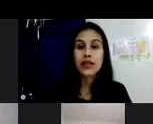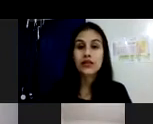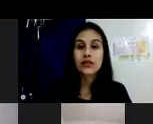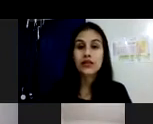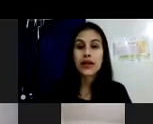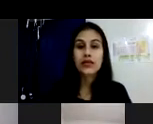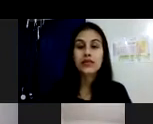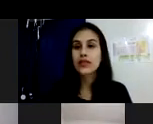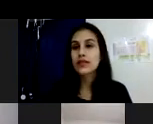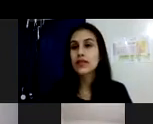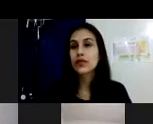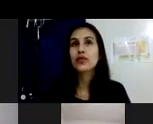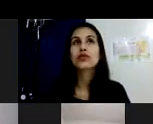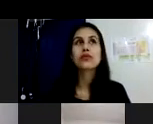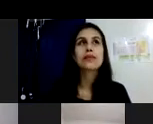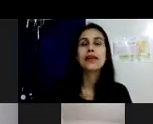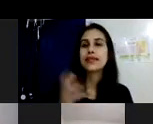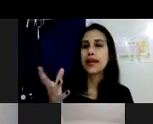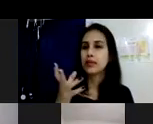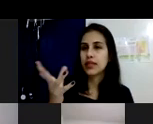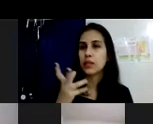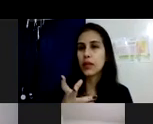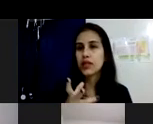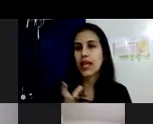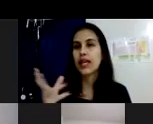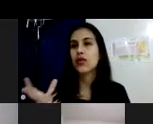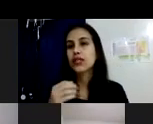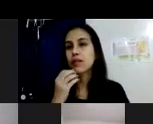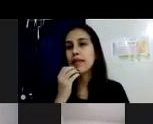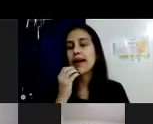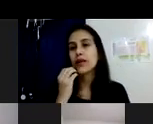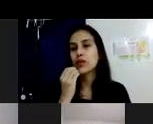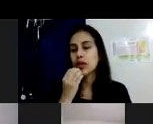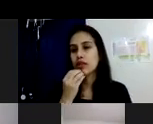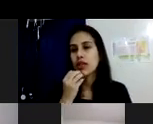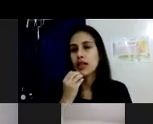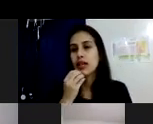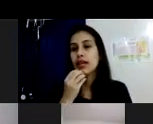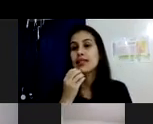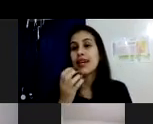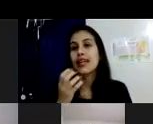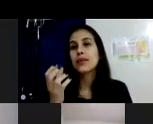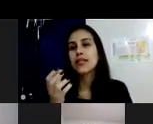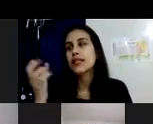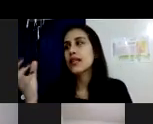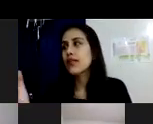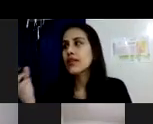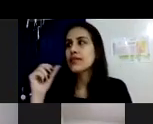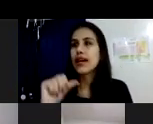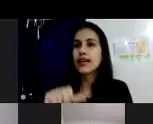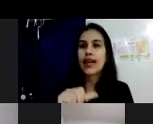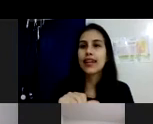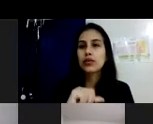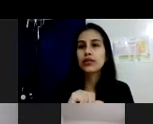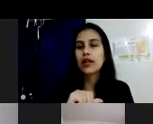Utensílios, né? Às vezes o idoso, por exemplo, o exemplo que eu citei, ele gosta de beber água à noite. Será que ele precisa